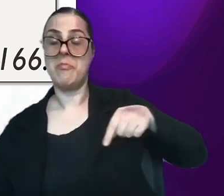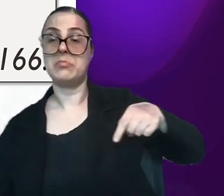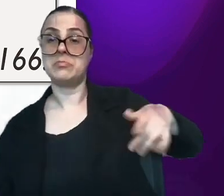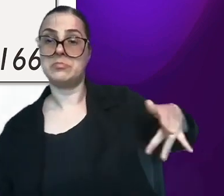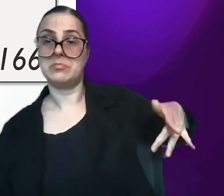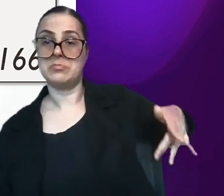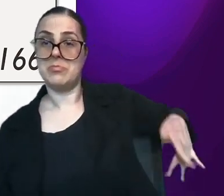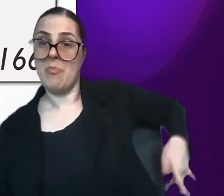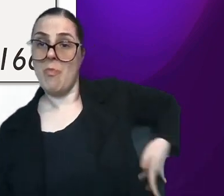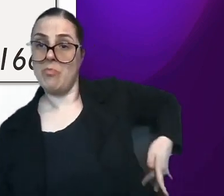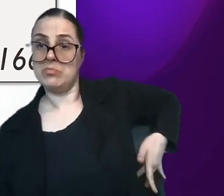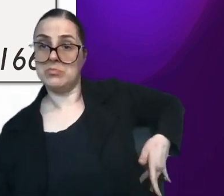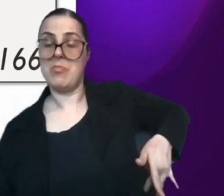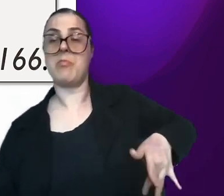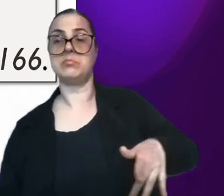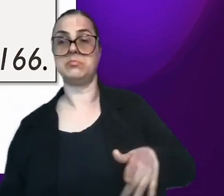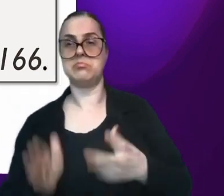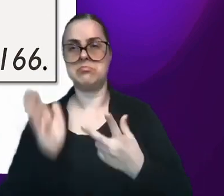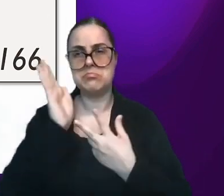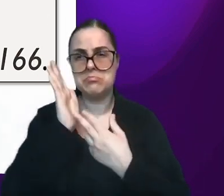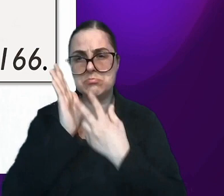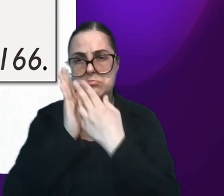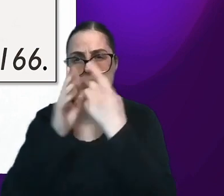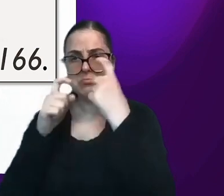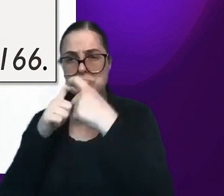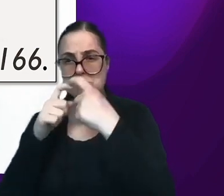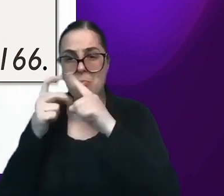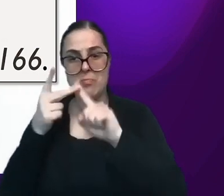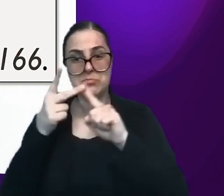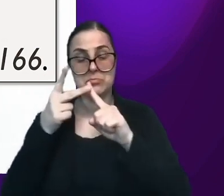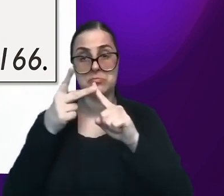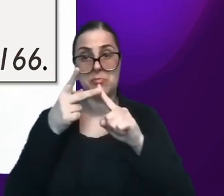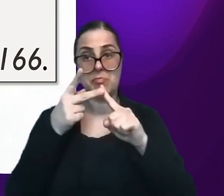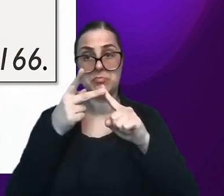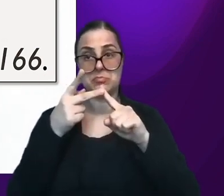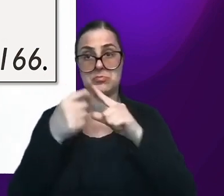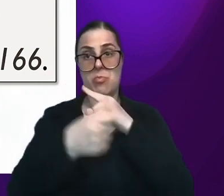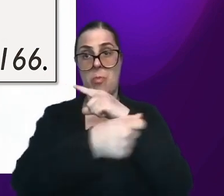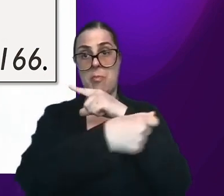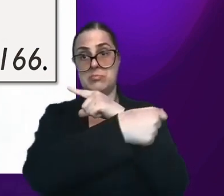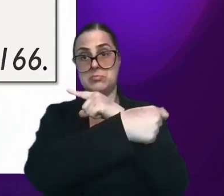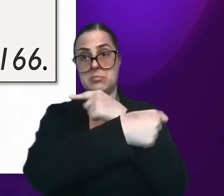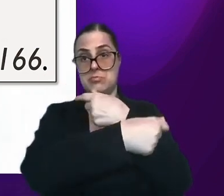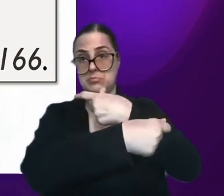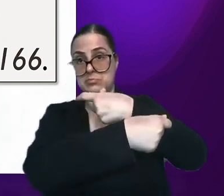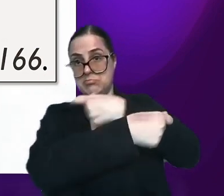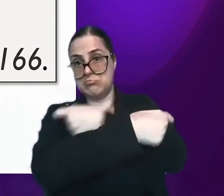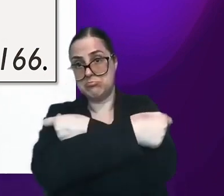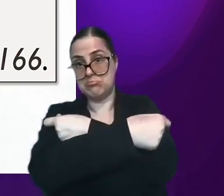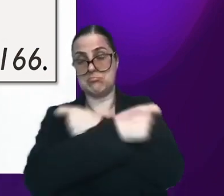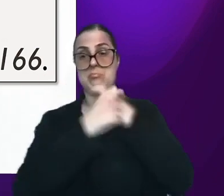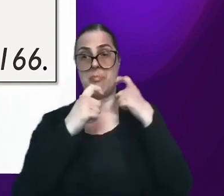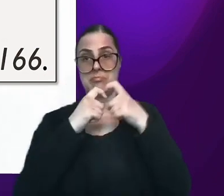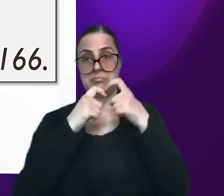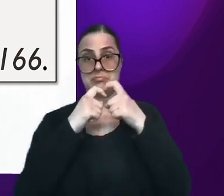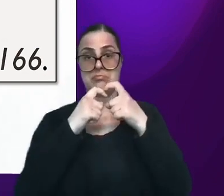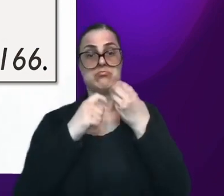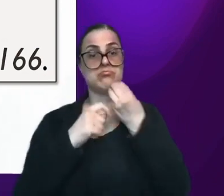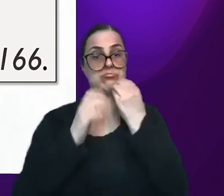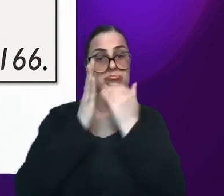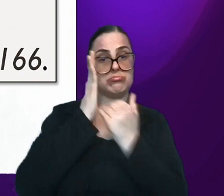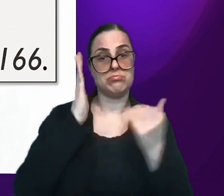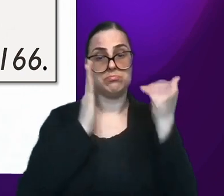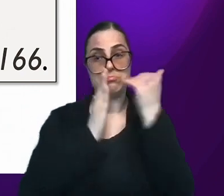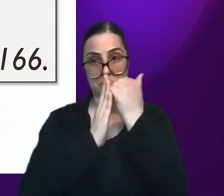os anestesistas, eles administrarem uma quantidade maior de volume para os pacientes. Então, aqui